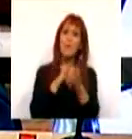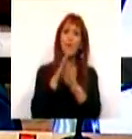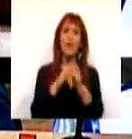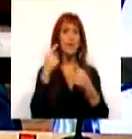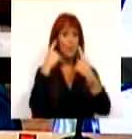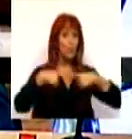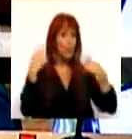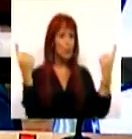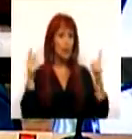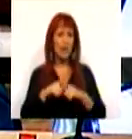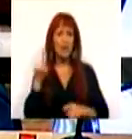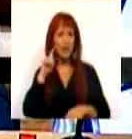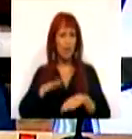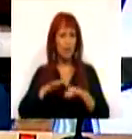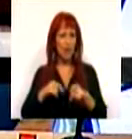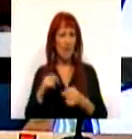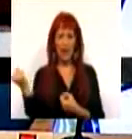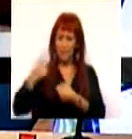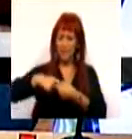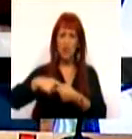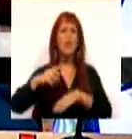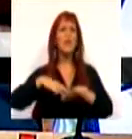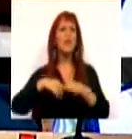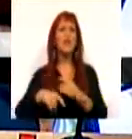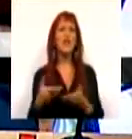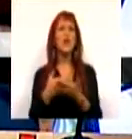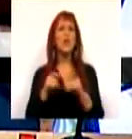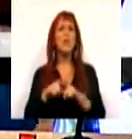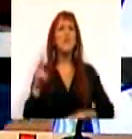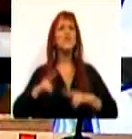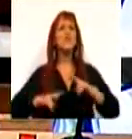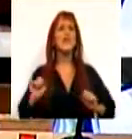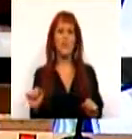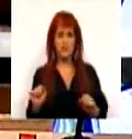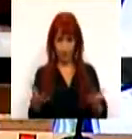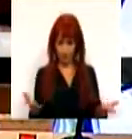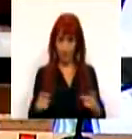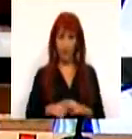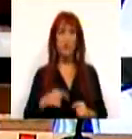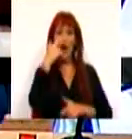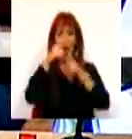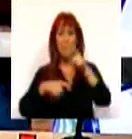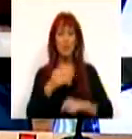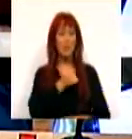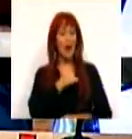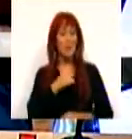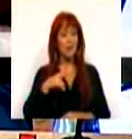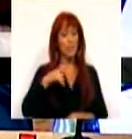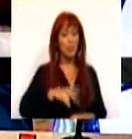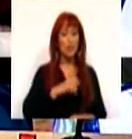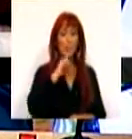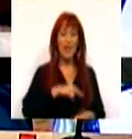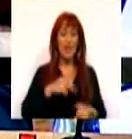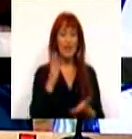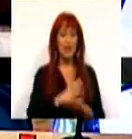pública. Valorizamos, por isso, esta parceria estabelecida com a economia e com as finanças. Os cidadãos residentes em Portugal podem,